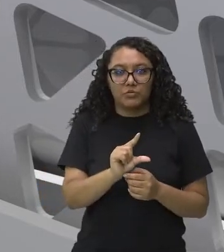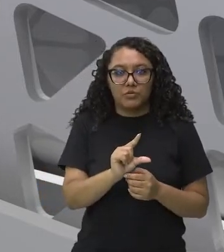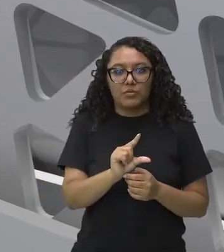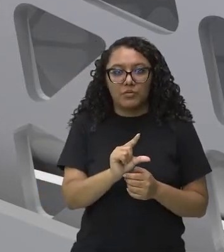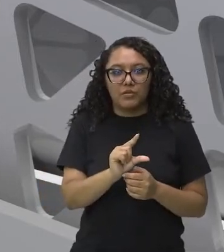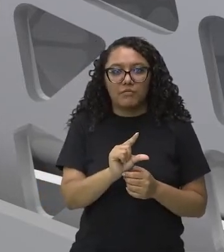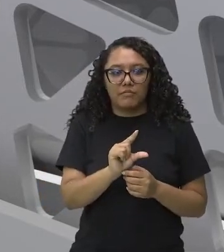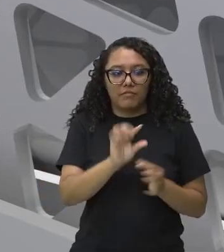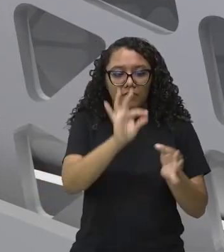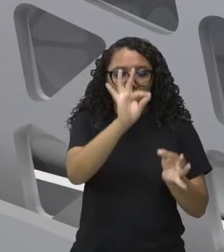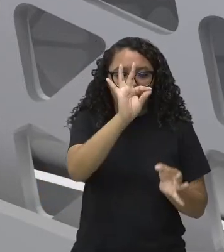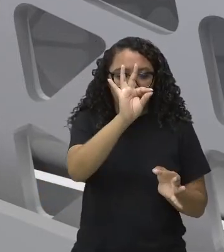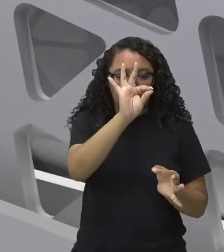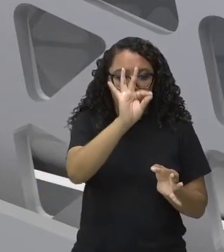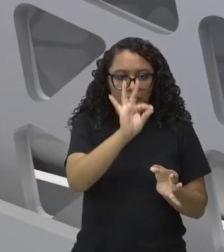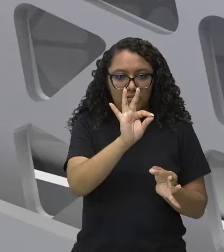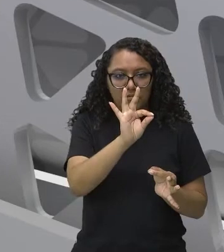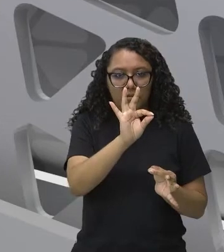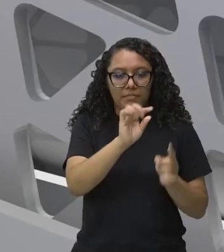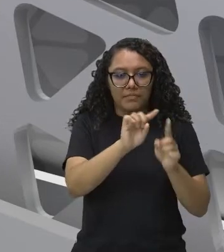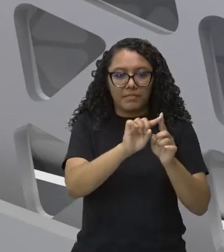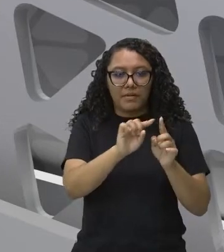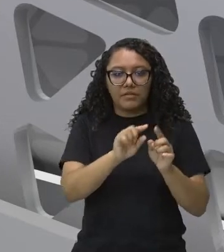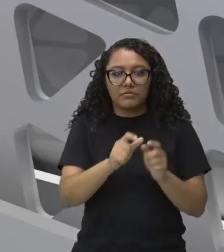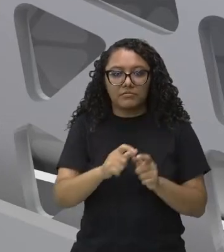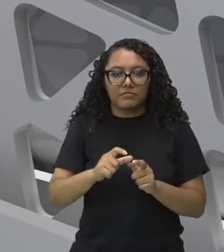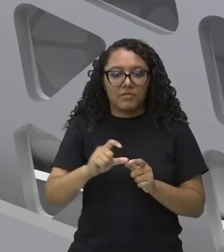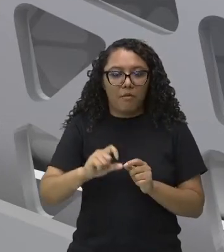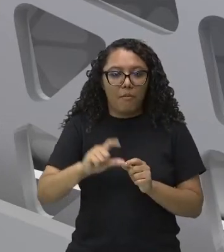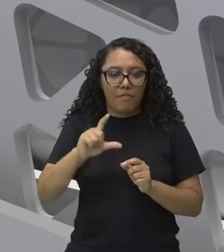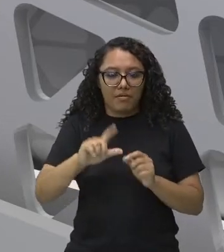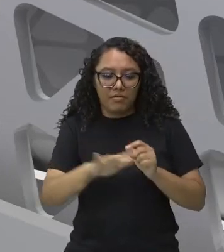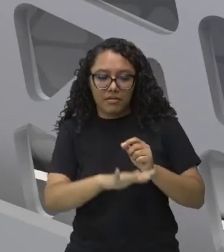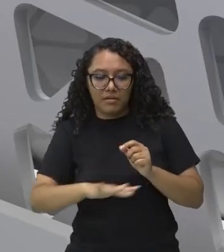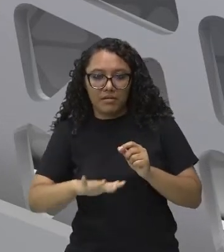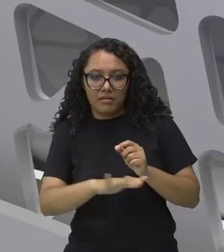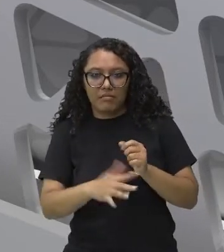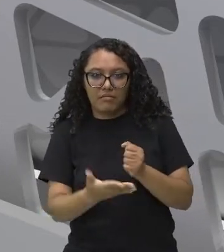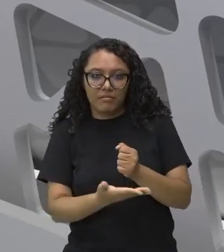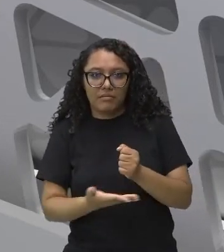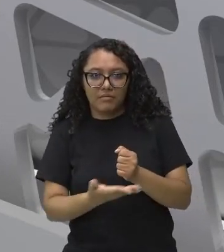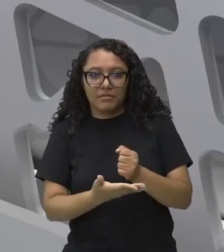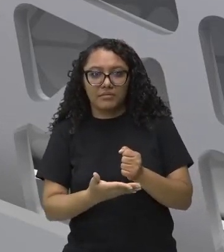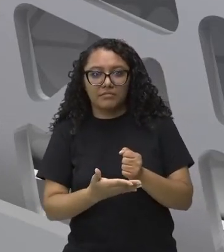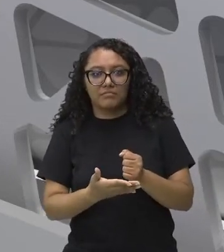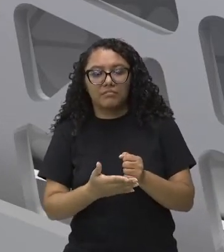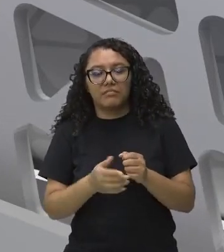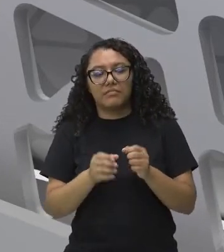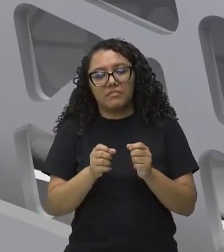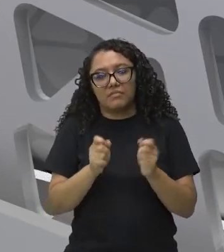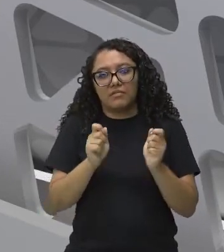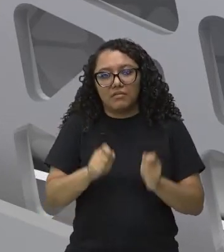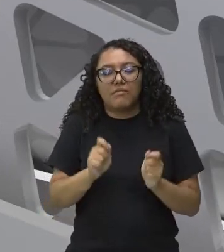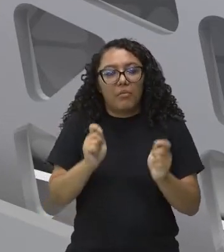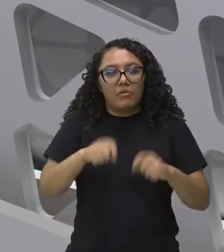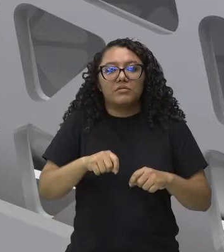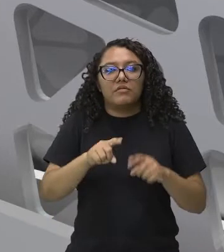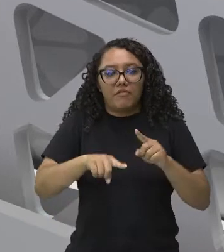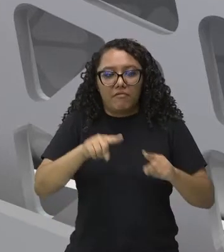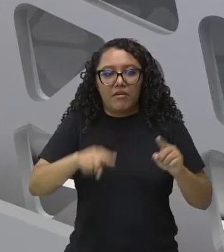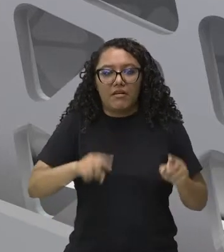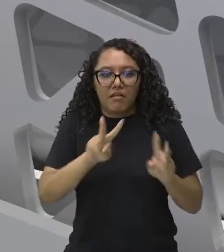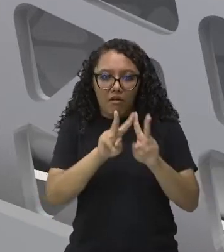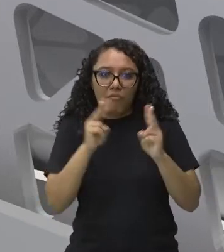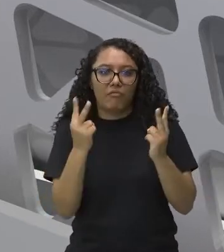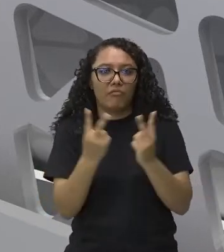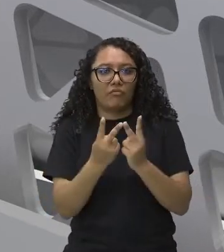altura, mas aumentar a área da base, né, eu também tenho uma variação de volume, tá? Então vejam